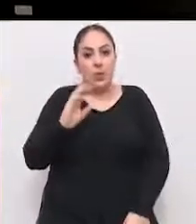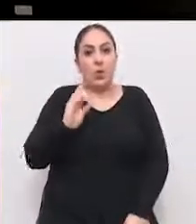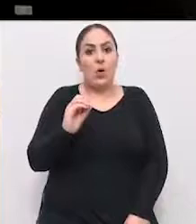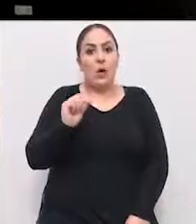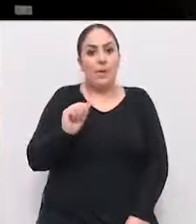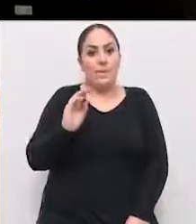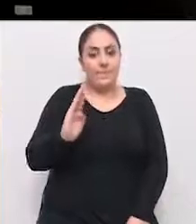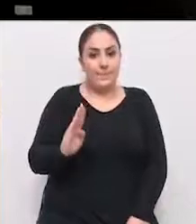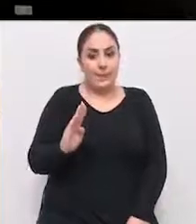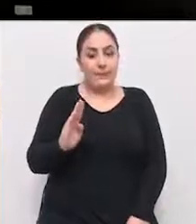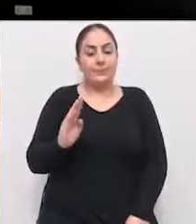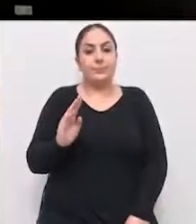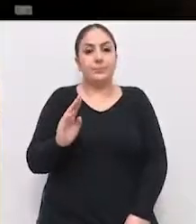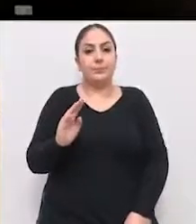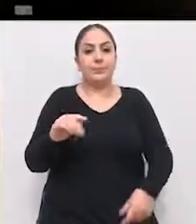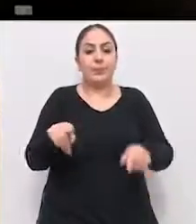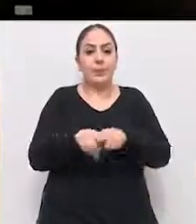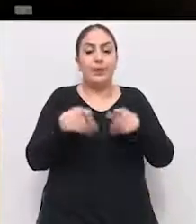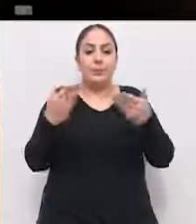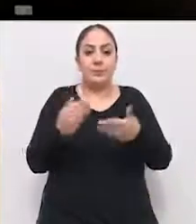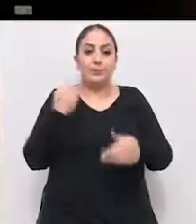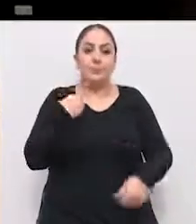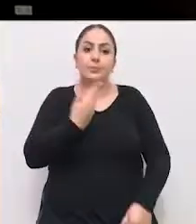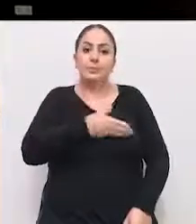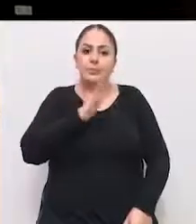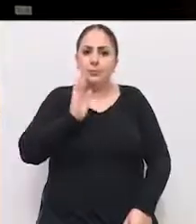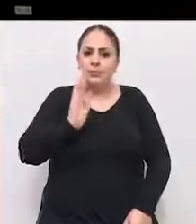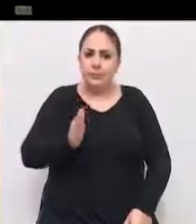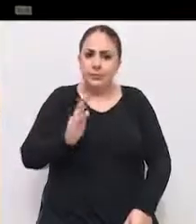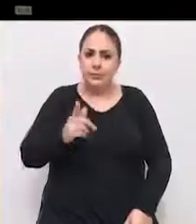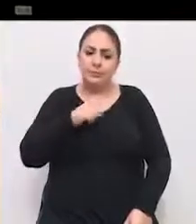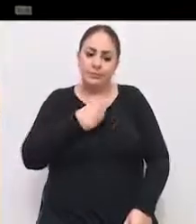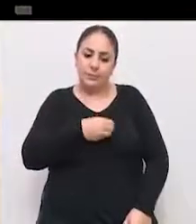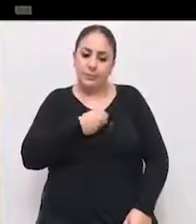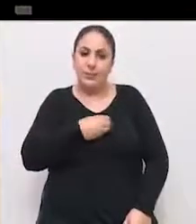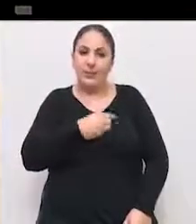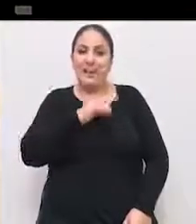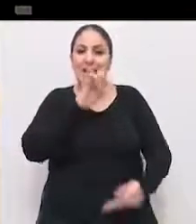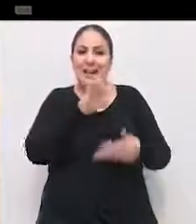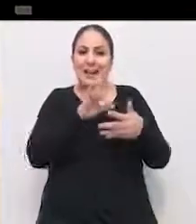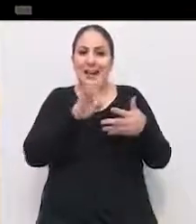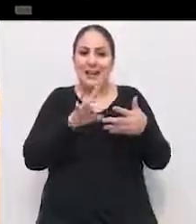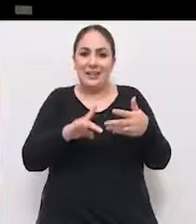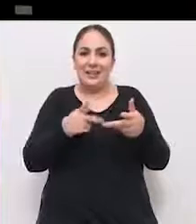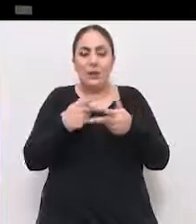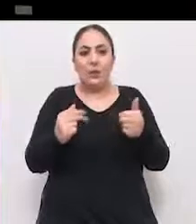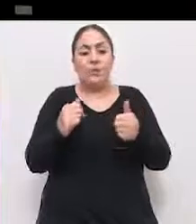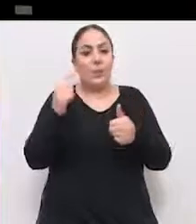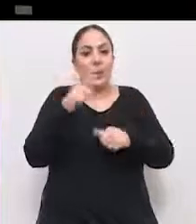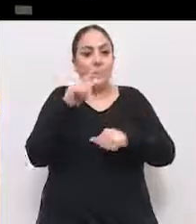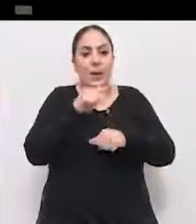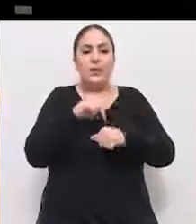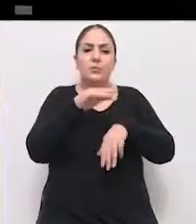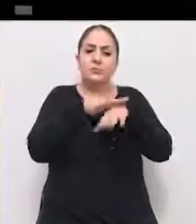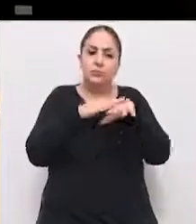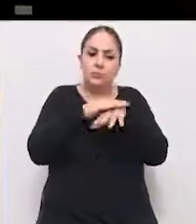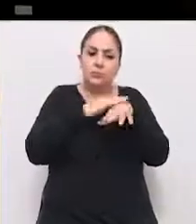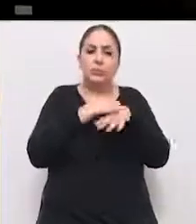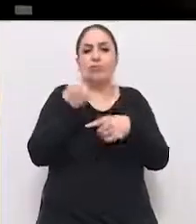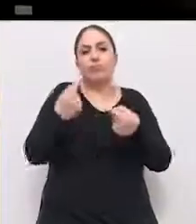nacional da Ordem dos Advogados do Brasil e agora nós já estamos em cada seccional desse